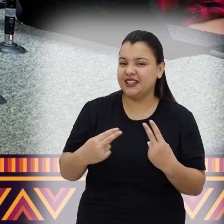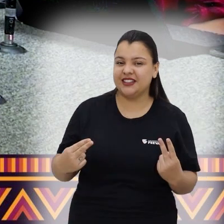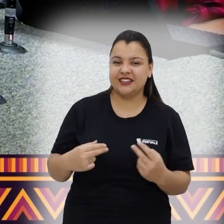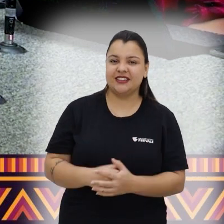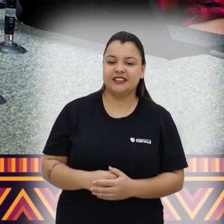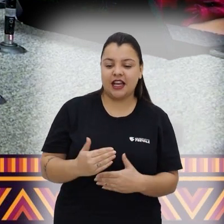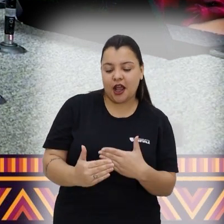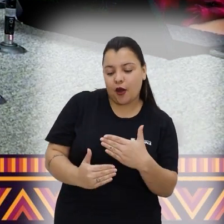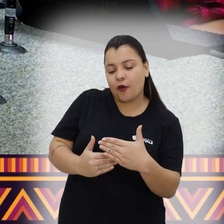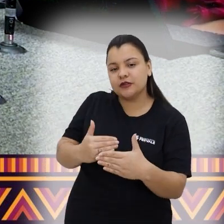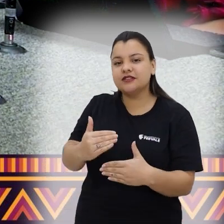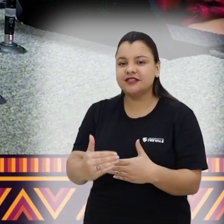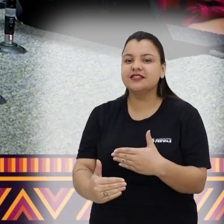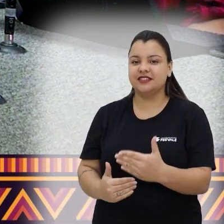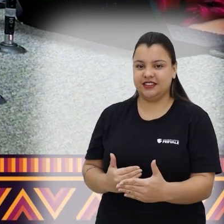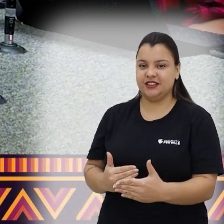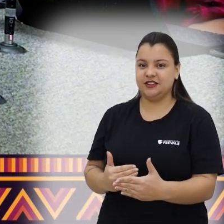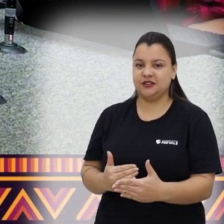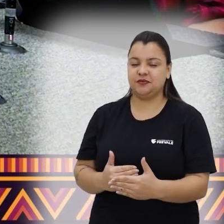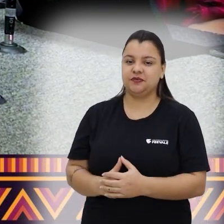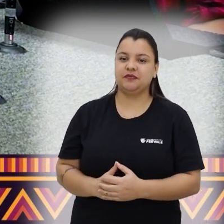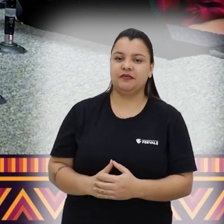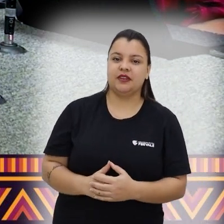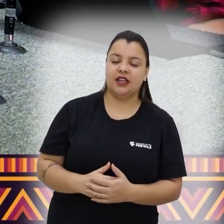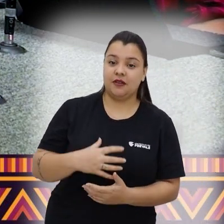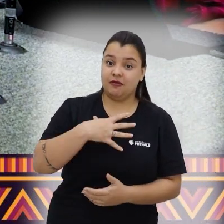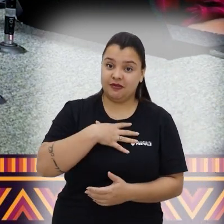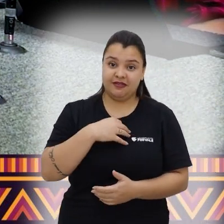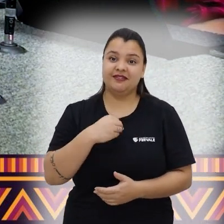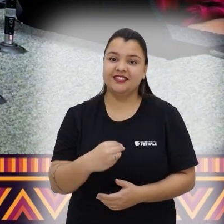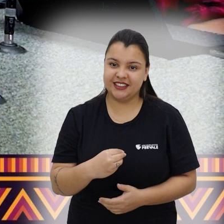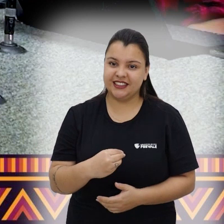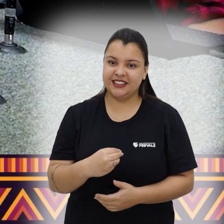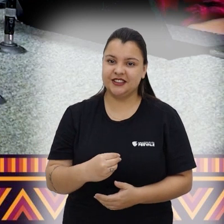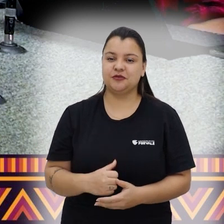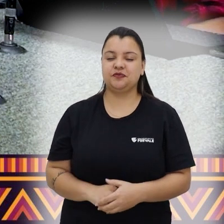a continuidade. A A continuidade. continuidade. Eu escrevi